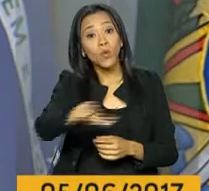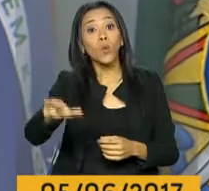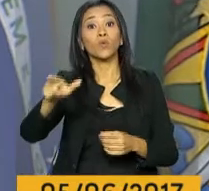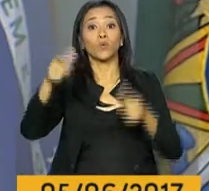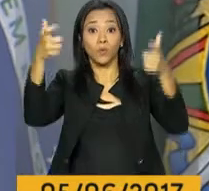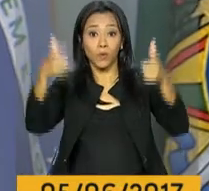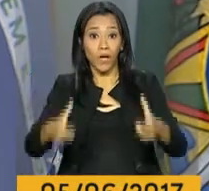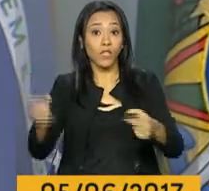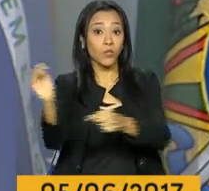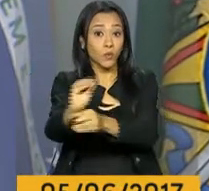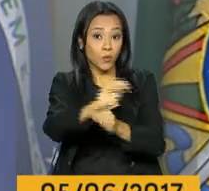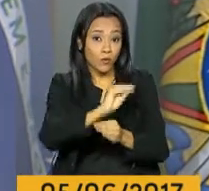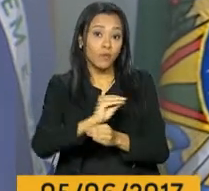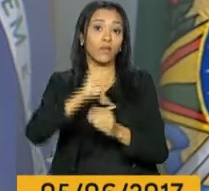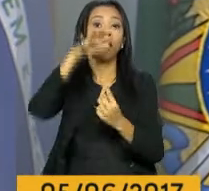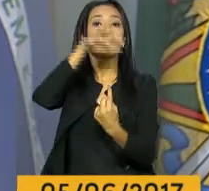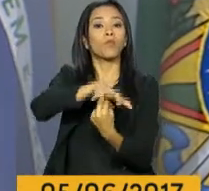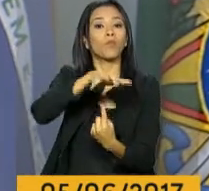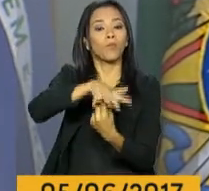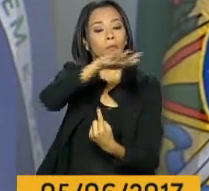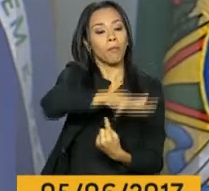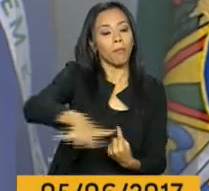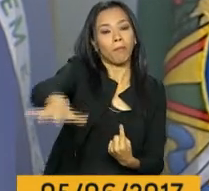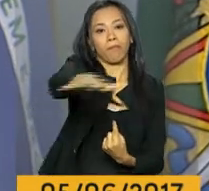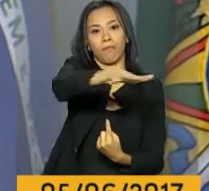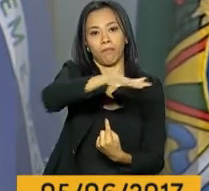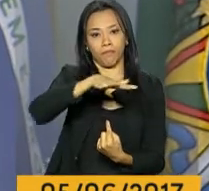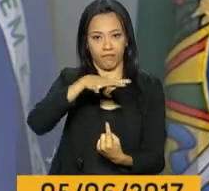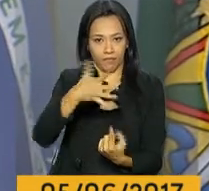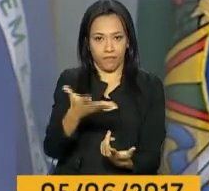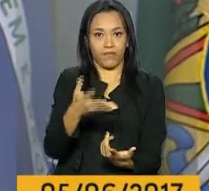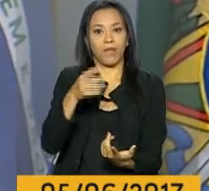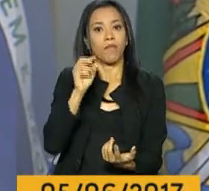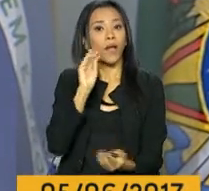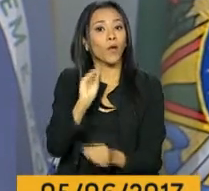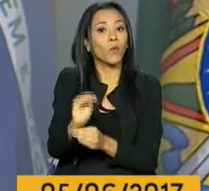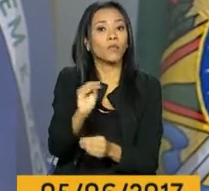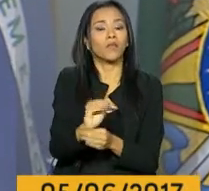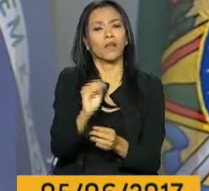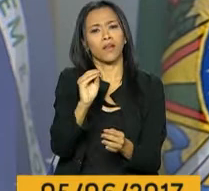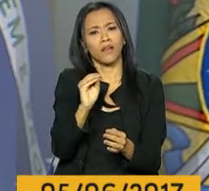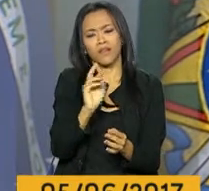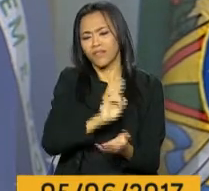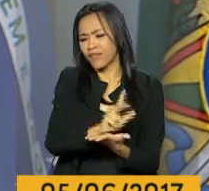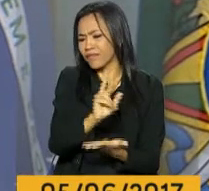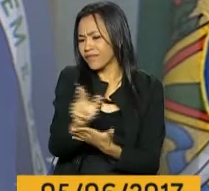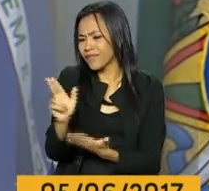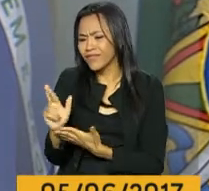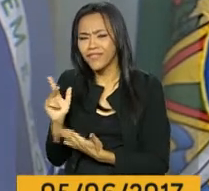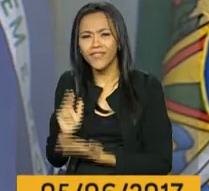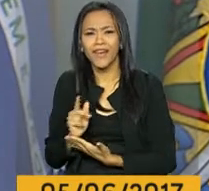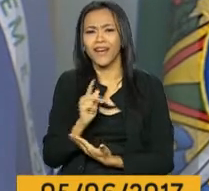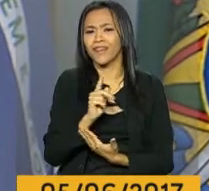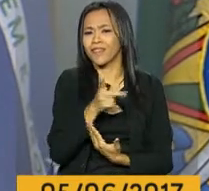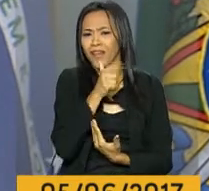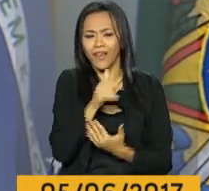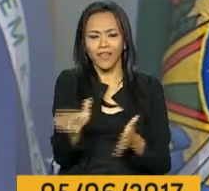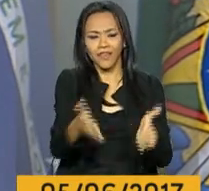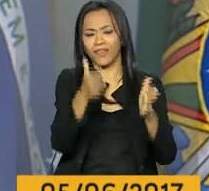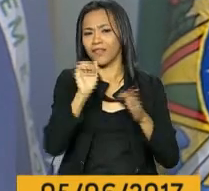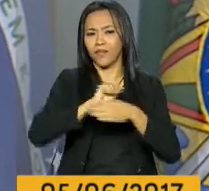garantindo milhares de hectares para proteger nossos ecossistemas nossas riquezas naturais